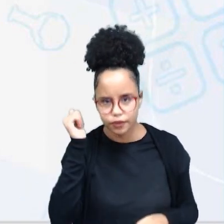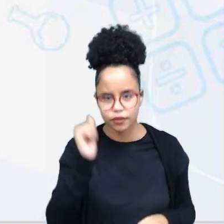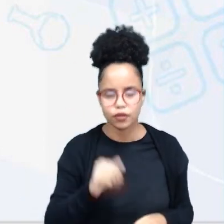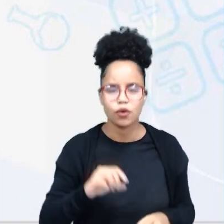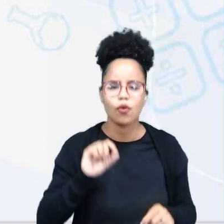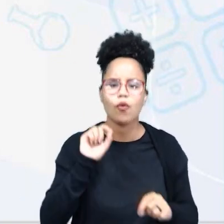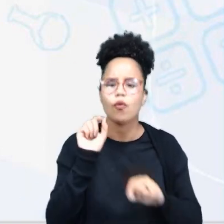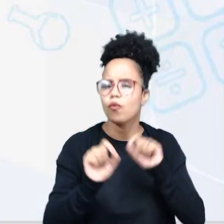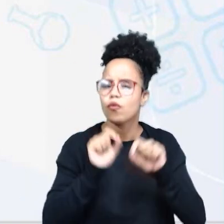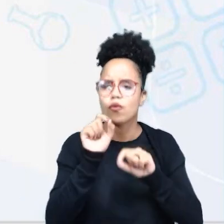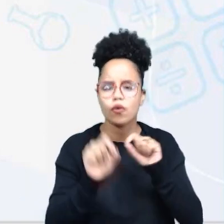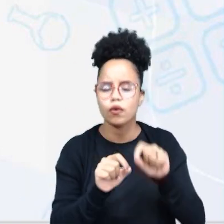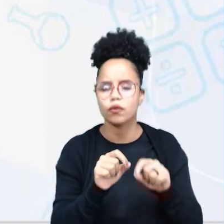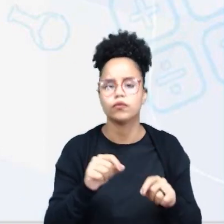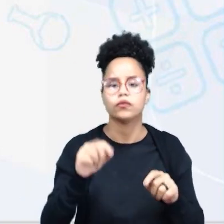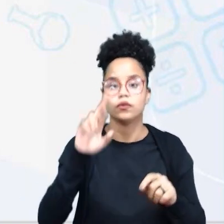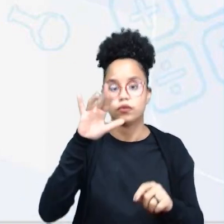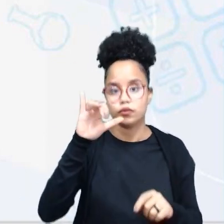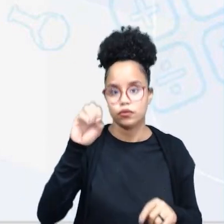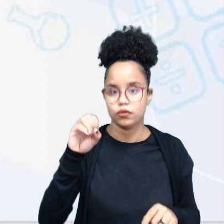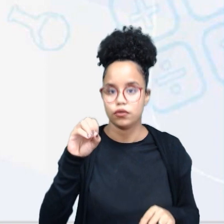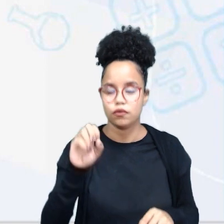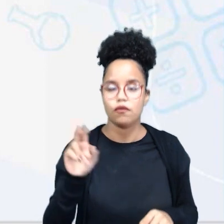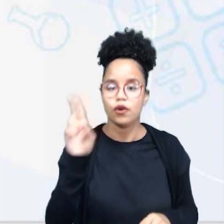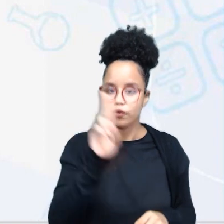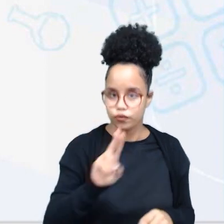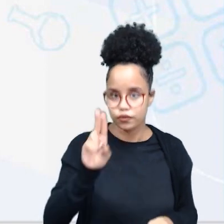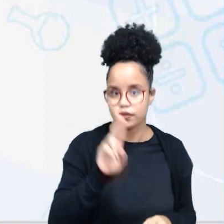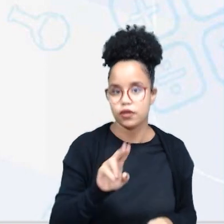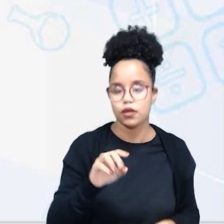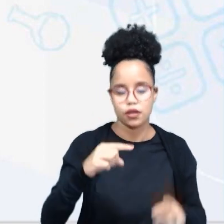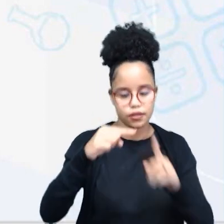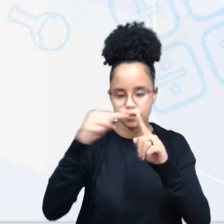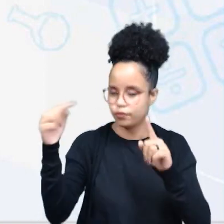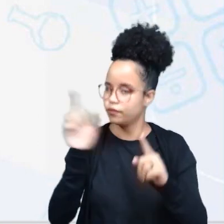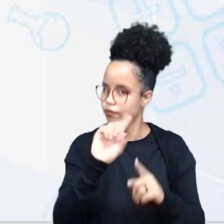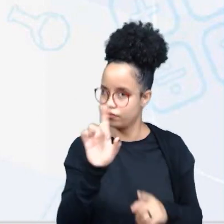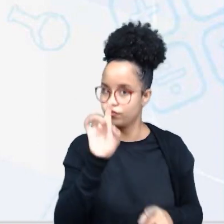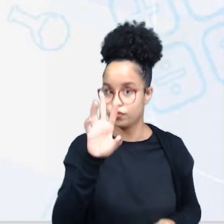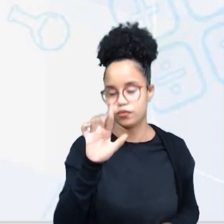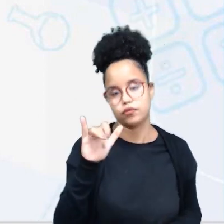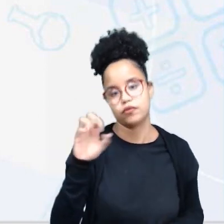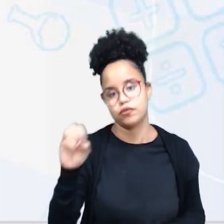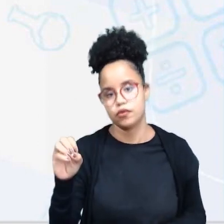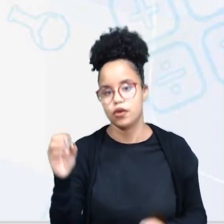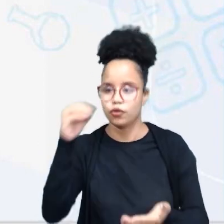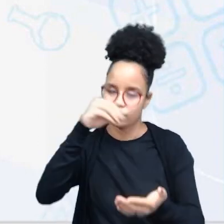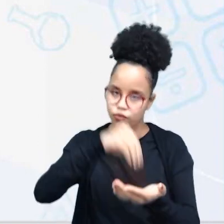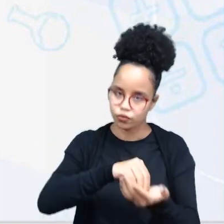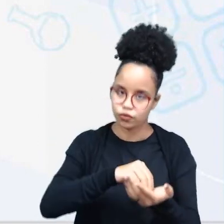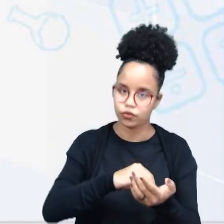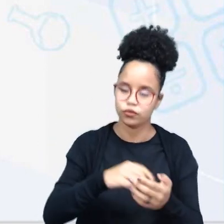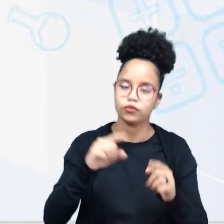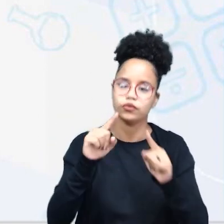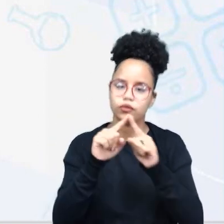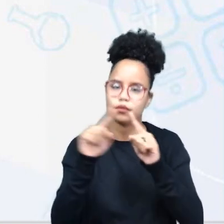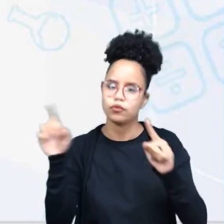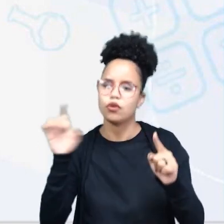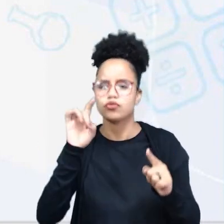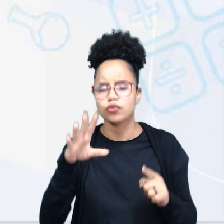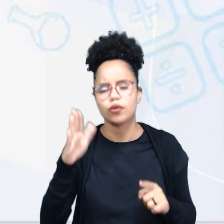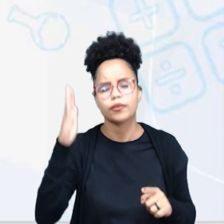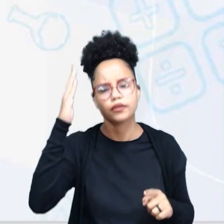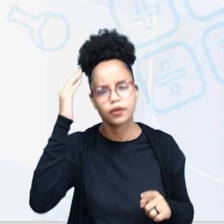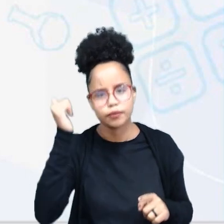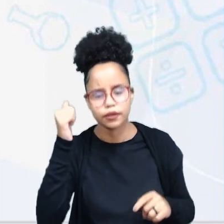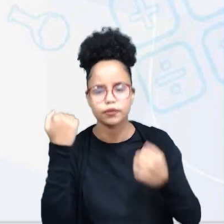porque a gente vai usar na fórmula o valor do Raio não é o valor do diâmetro então o valor do diâmetro entrou aí nesse exemplo para